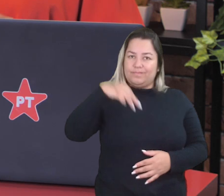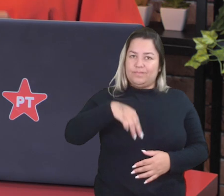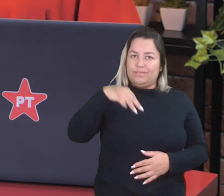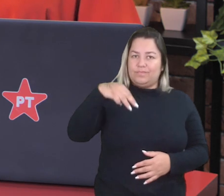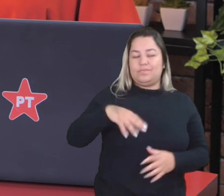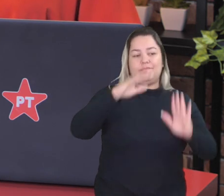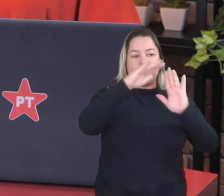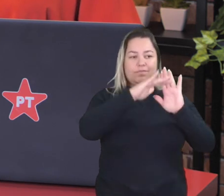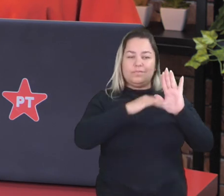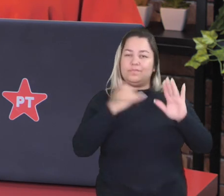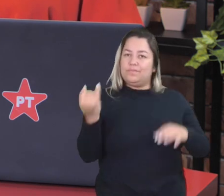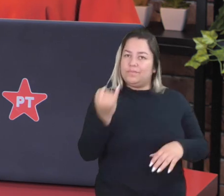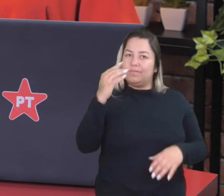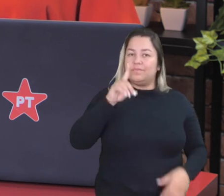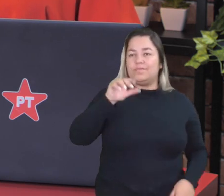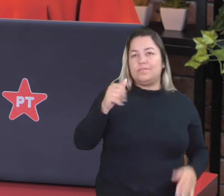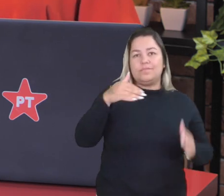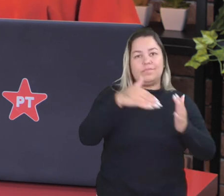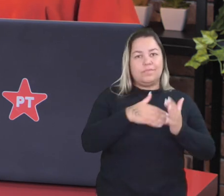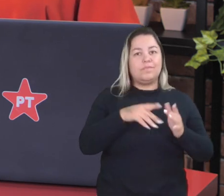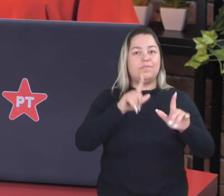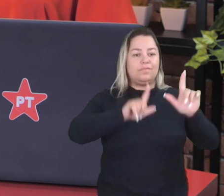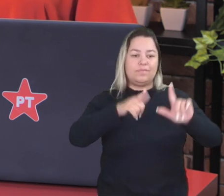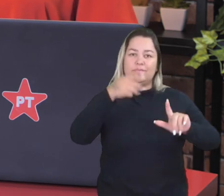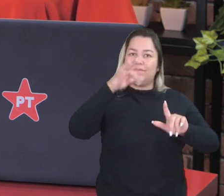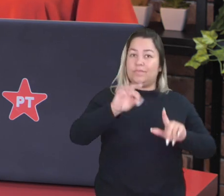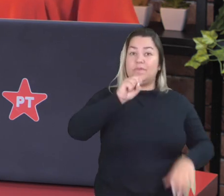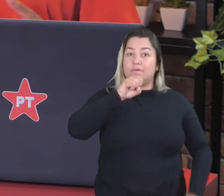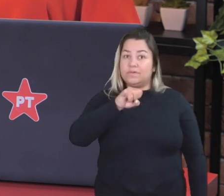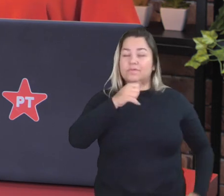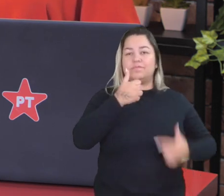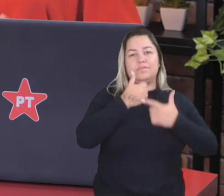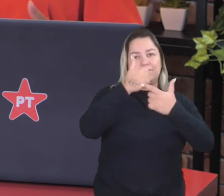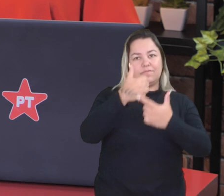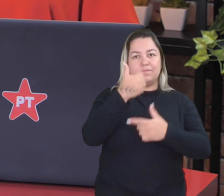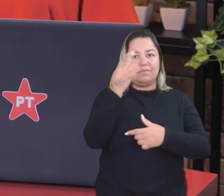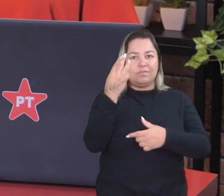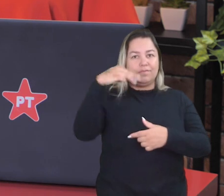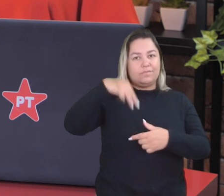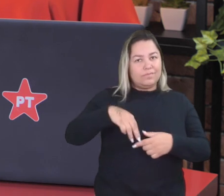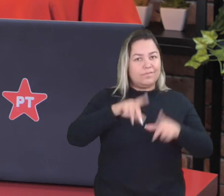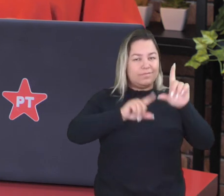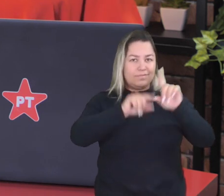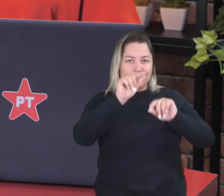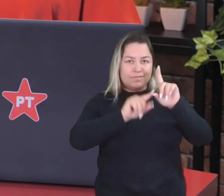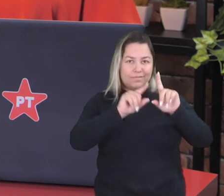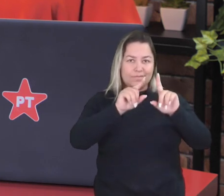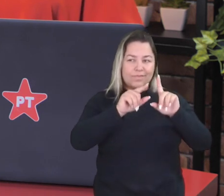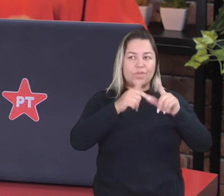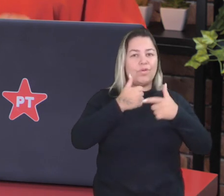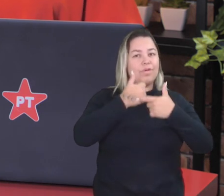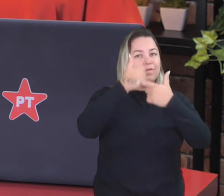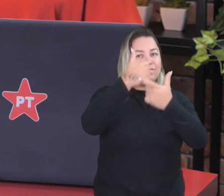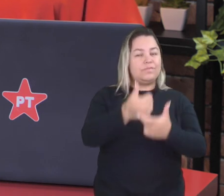mais um 13 Minutos com os destaques dos últimos dias na TV PT. Se você ainda não segue o 13 Minutos no seu